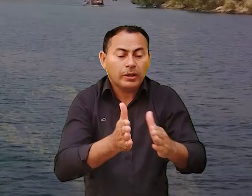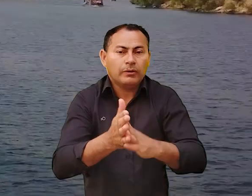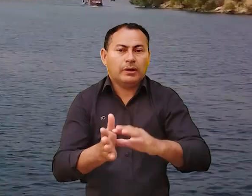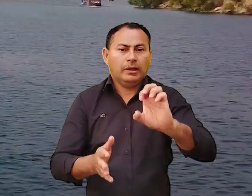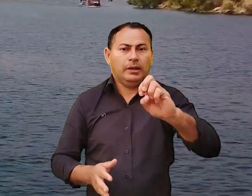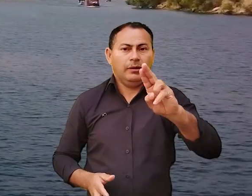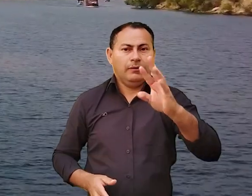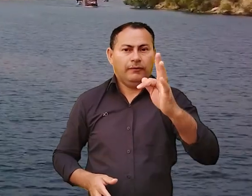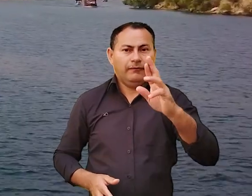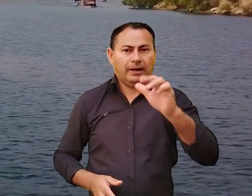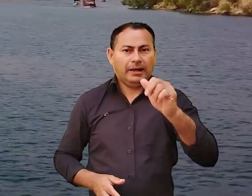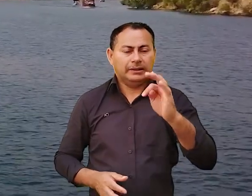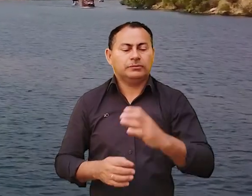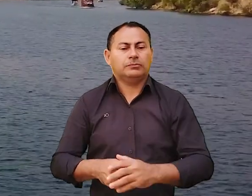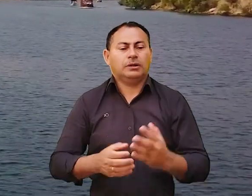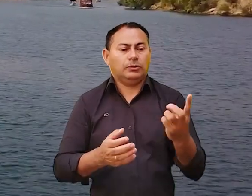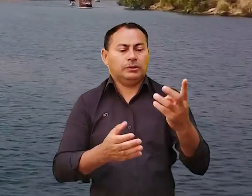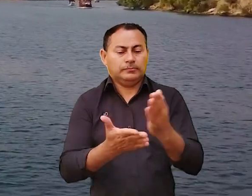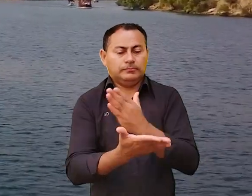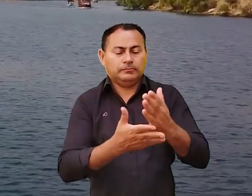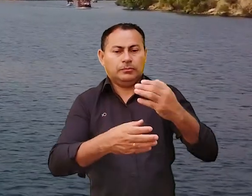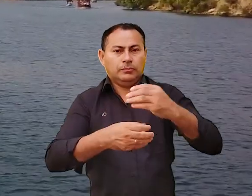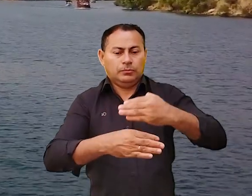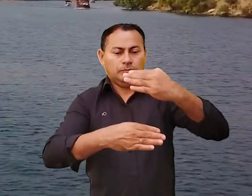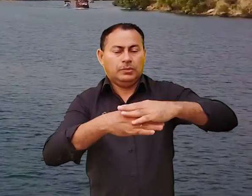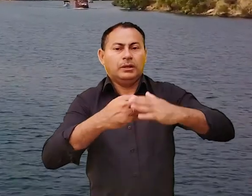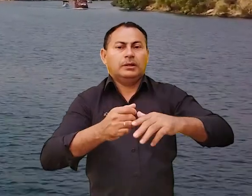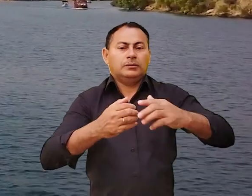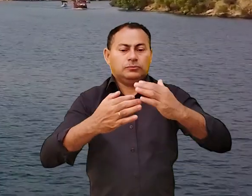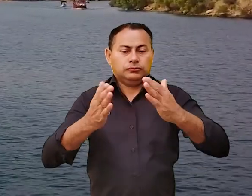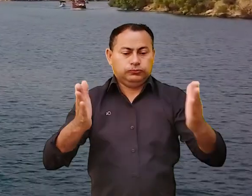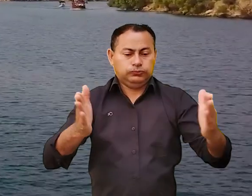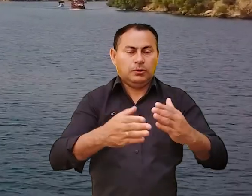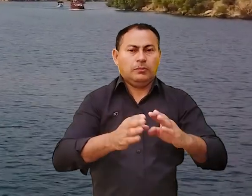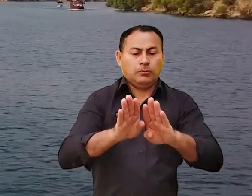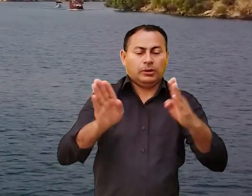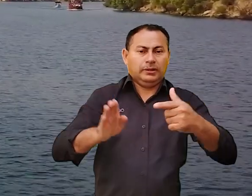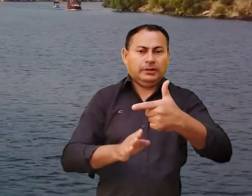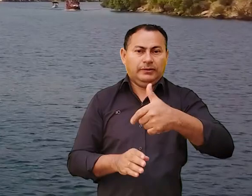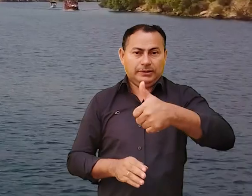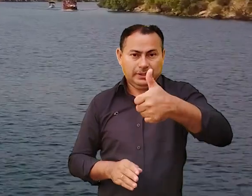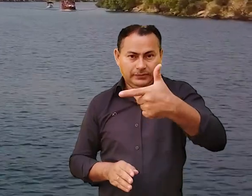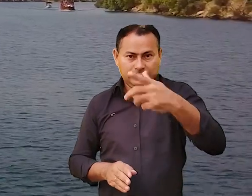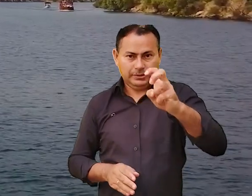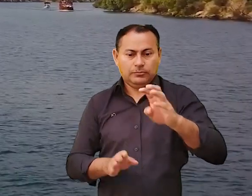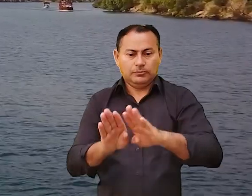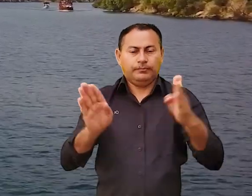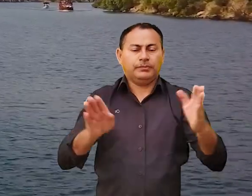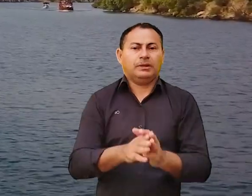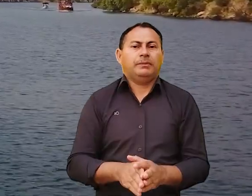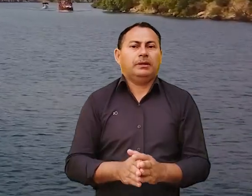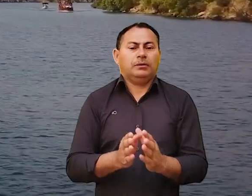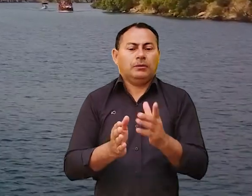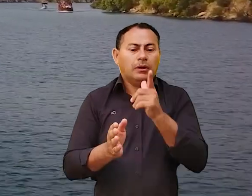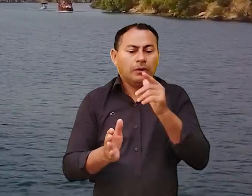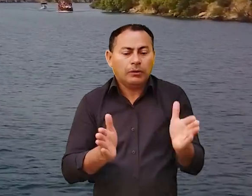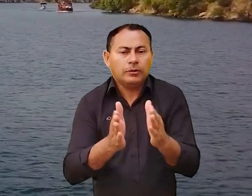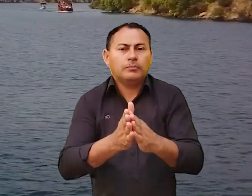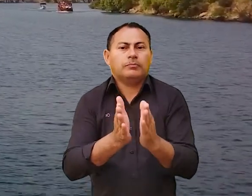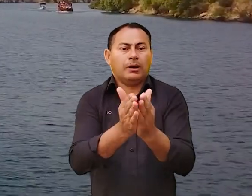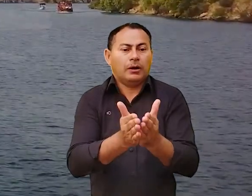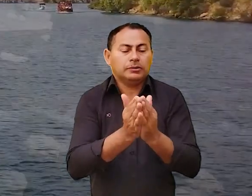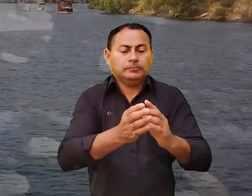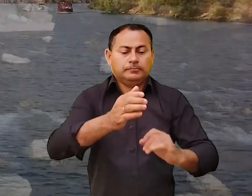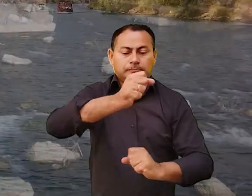foram protegidas por muralhas de tijolos, 25 portões que as ligavam a ruas e também a balsas. Havia